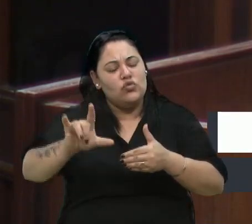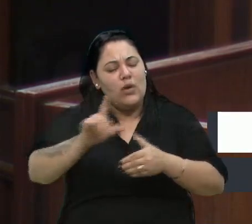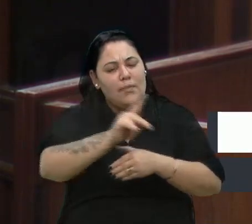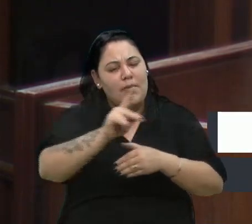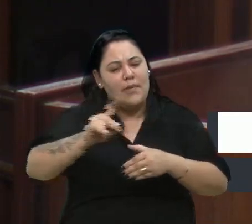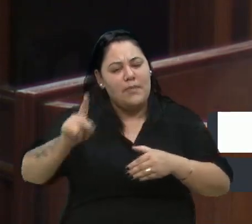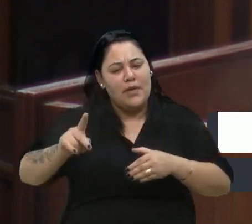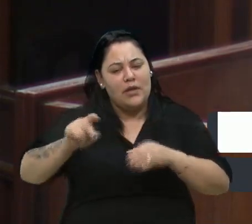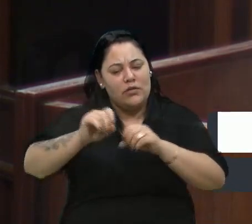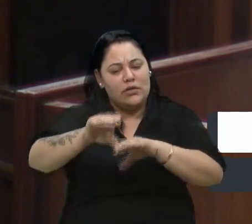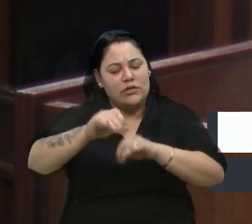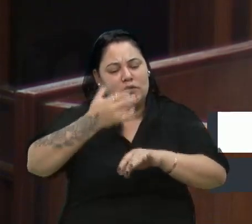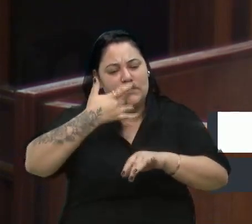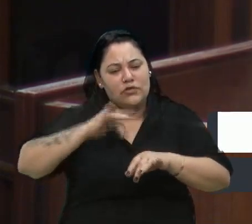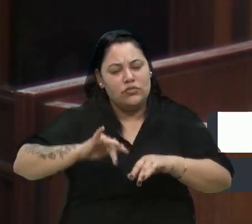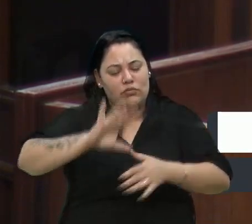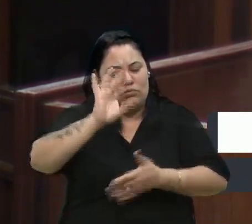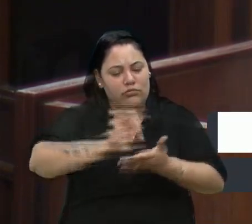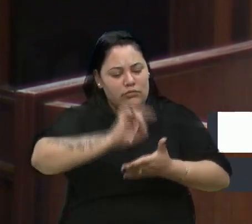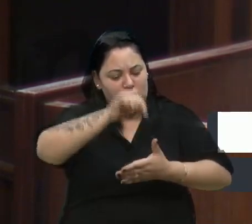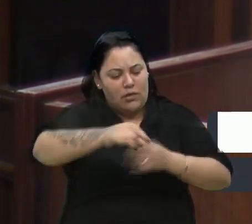da educação infantil está lá nessa casa.